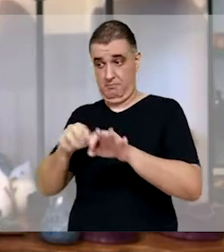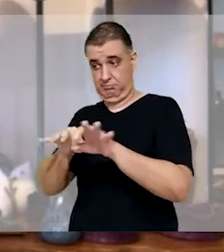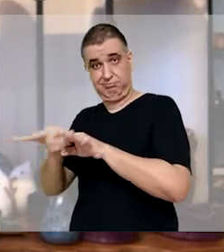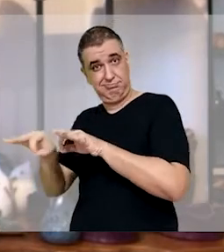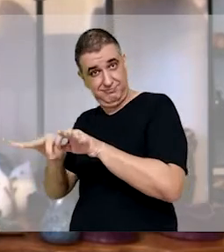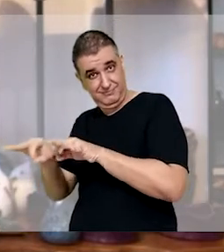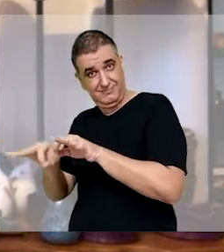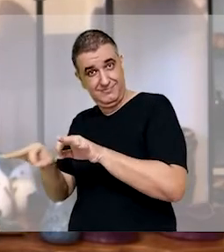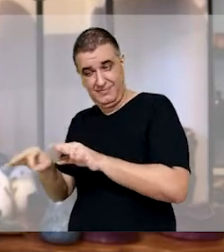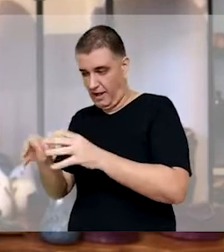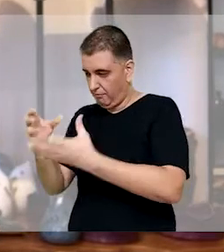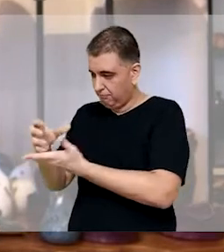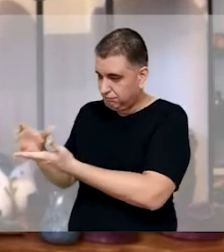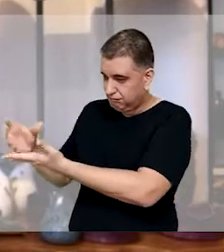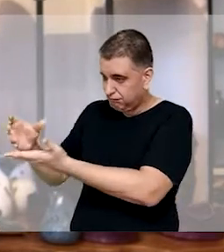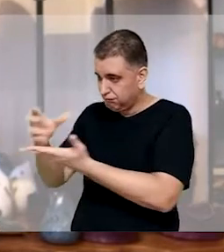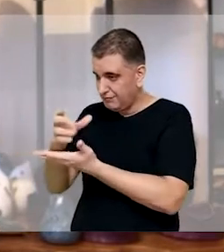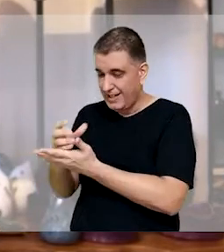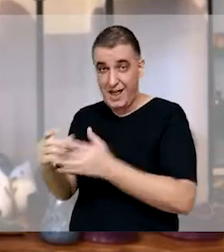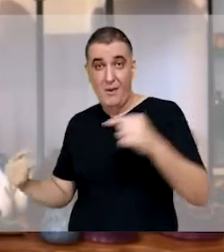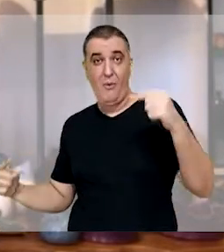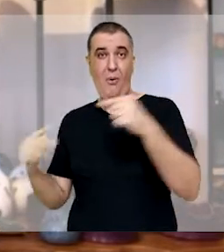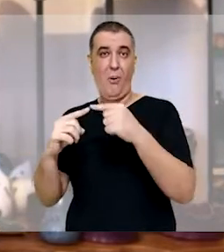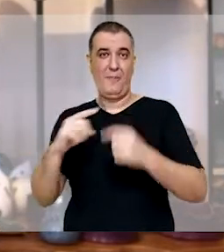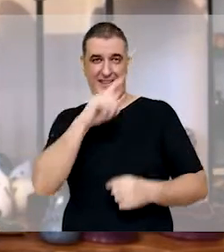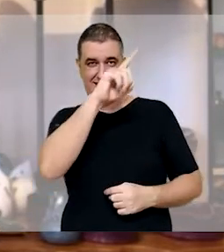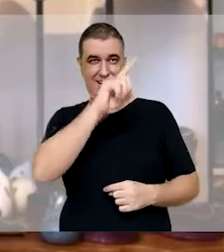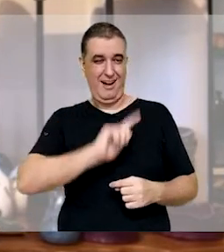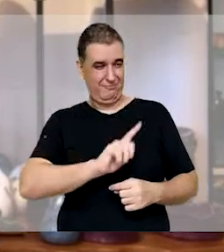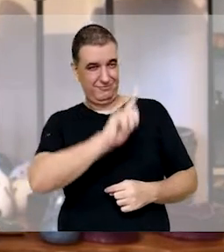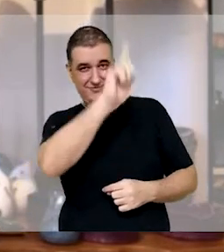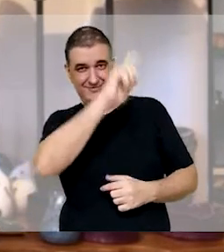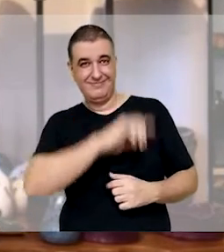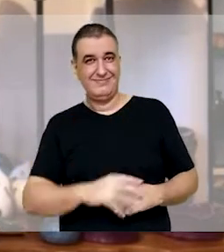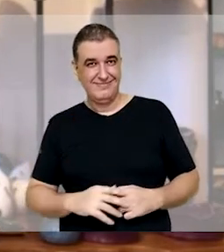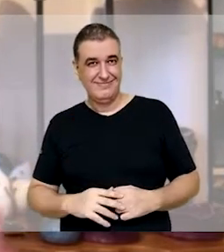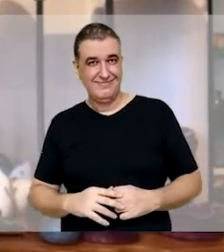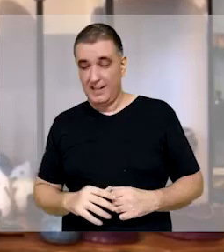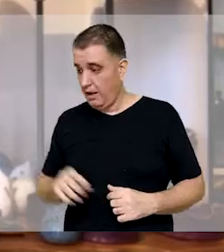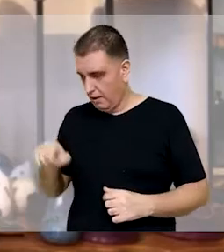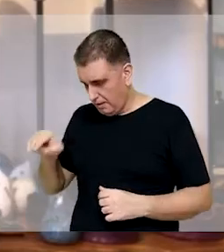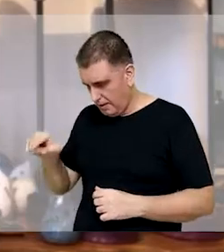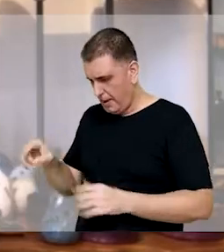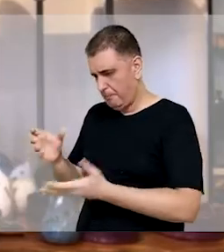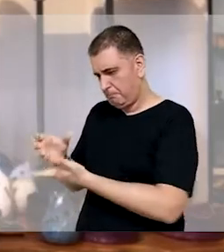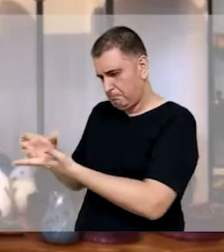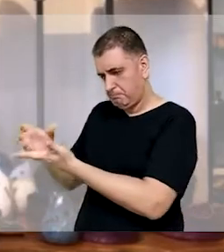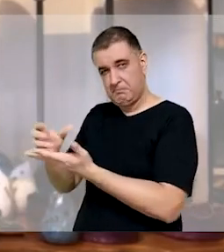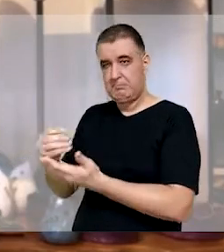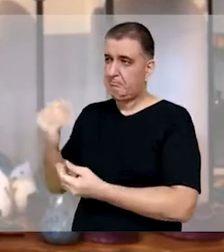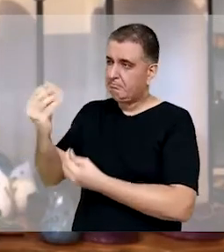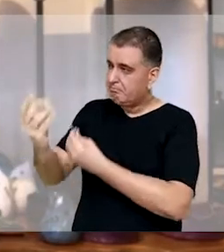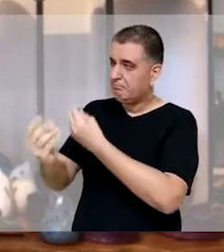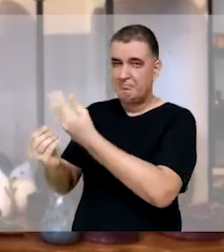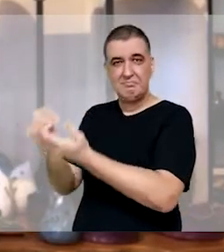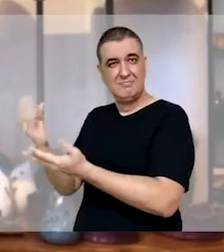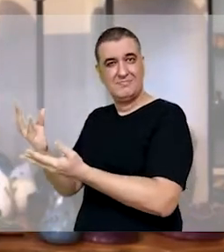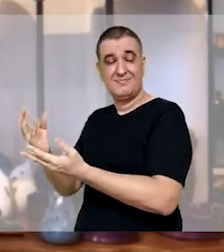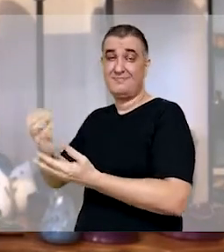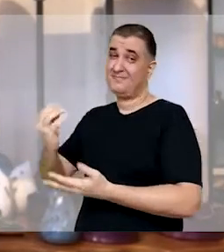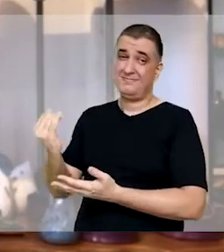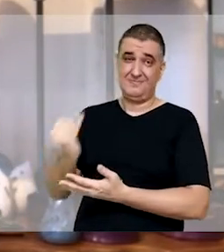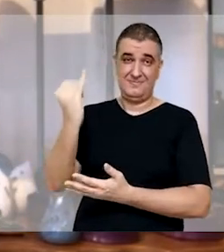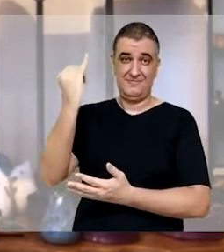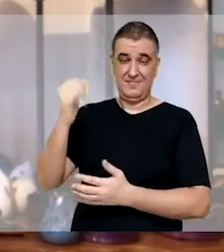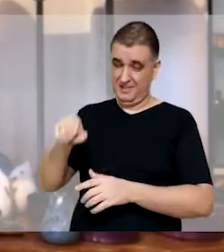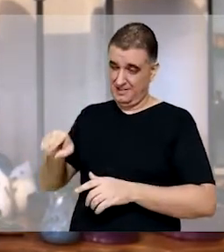um café, uma mesa posta, ela dá isso pra gente, né? O mais bacana é a gente poder dividir o alimento, estar com os outros, compartilhar. Isso